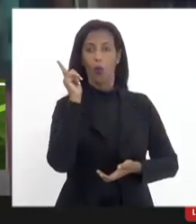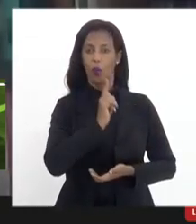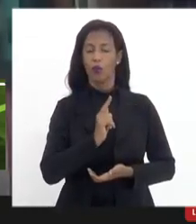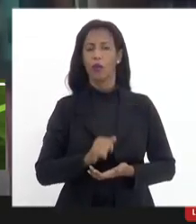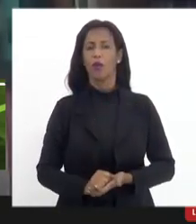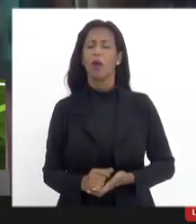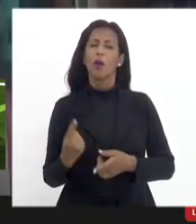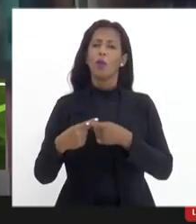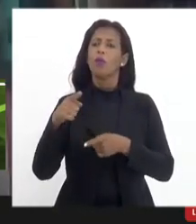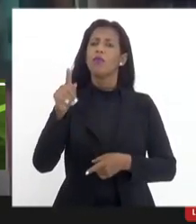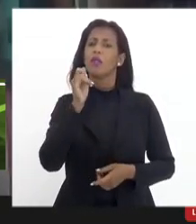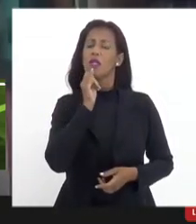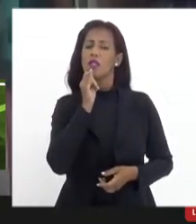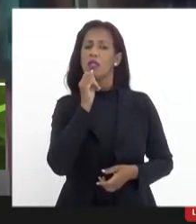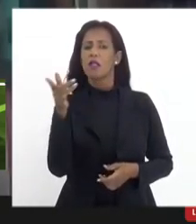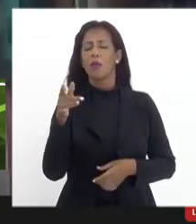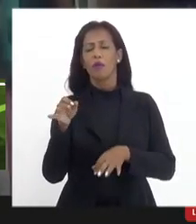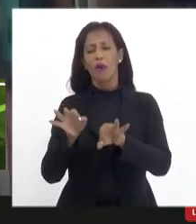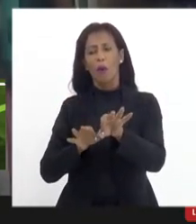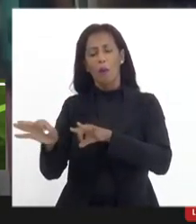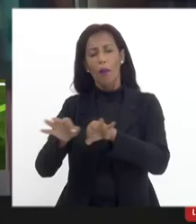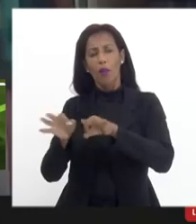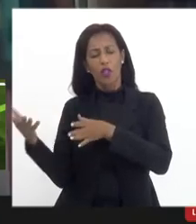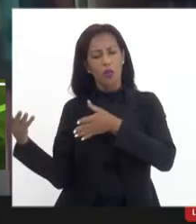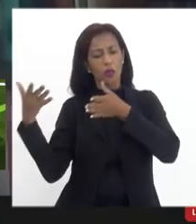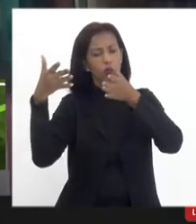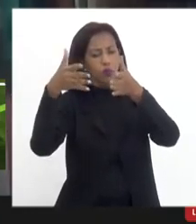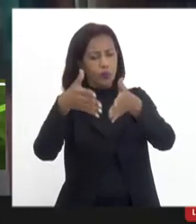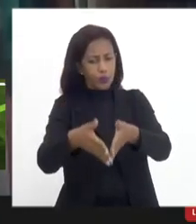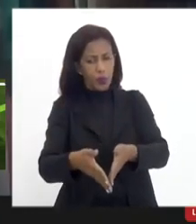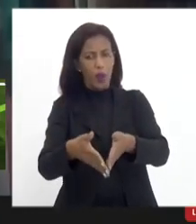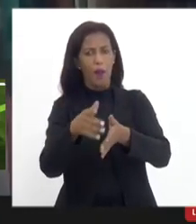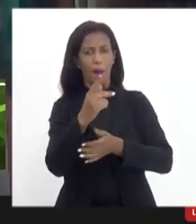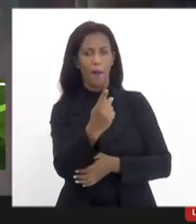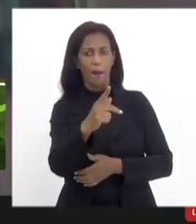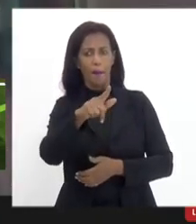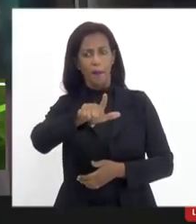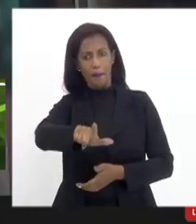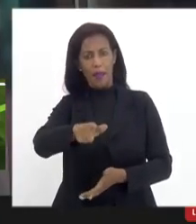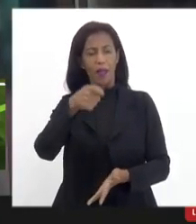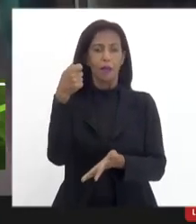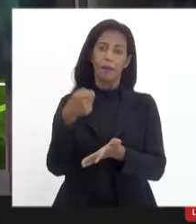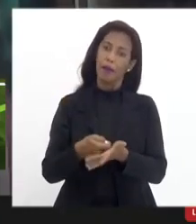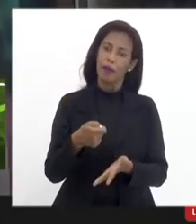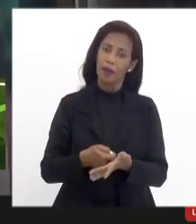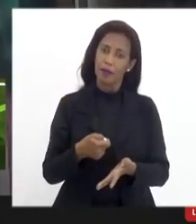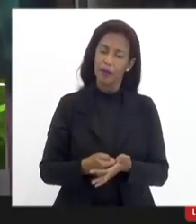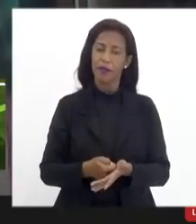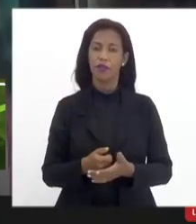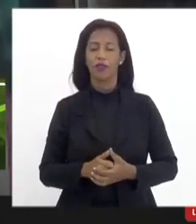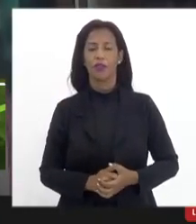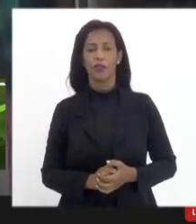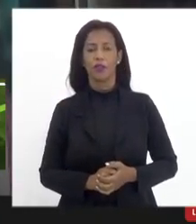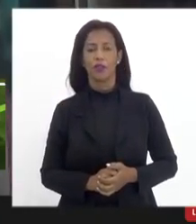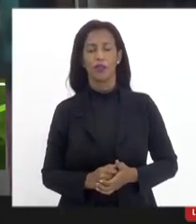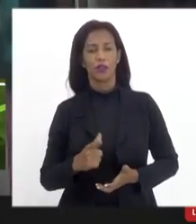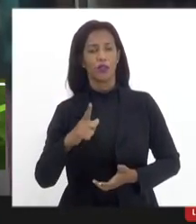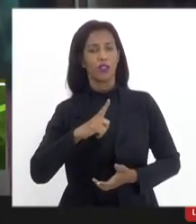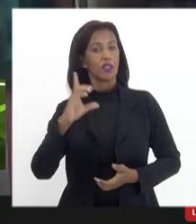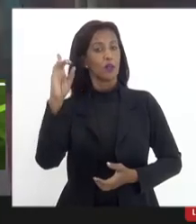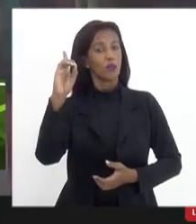não faz um projeto voltado, por exemplo, para garantir isto em termos